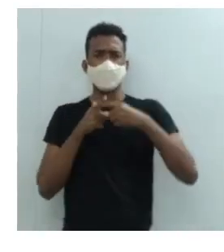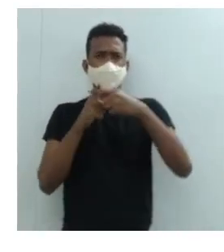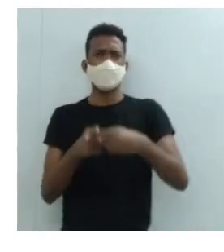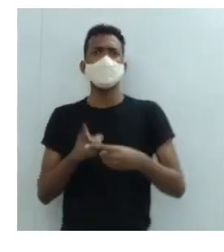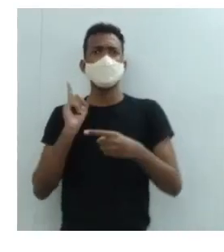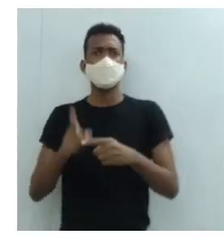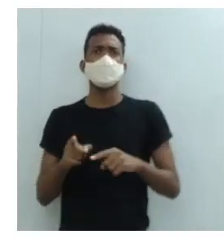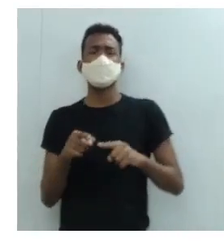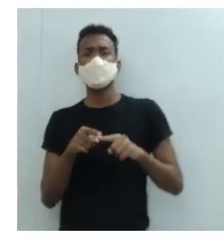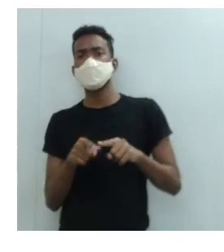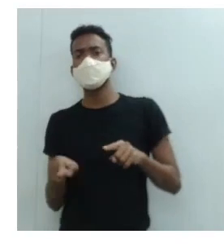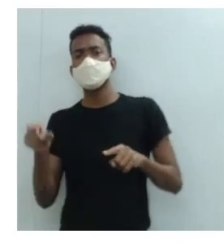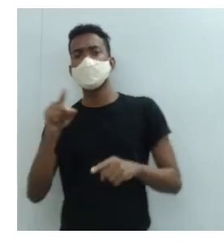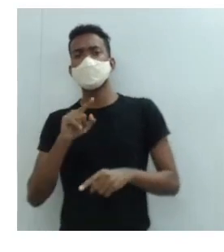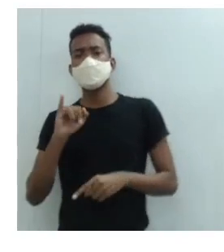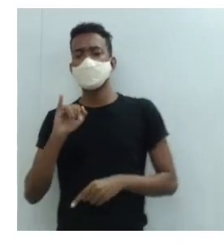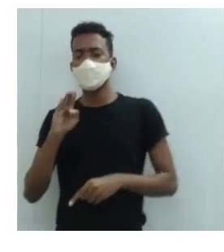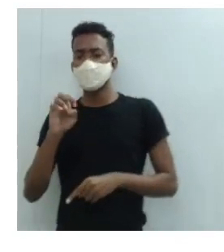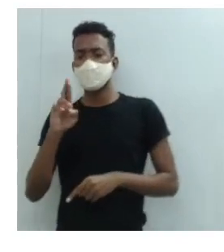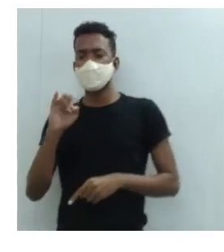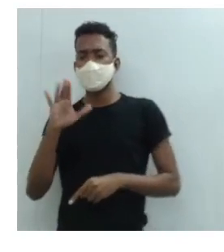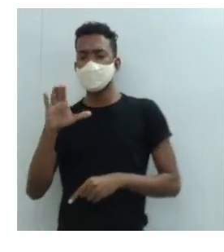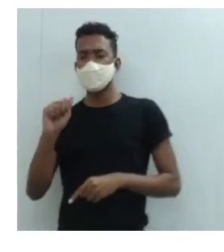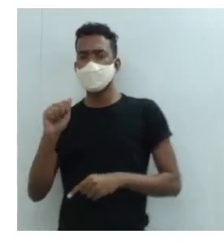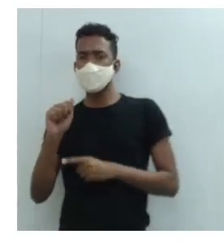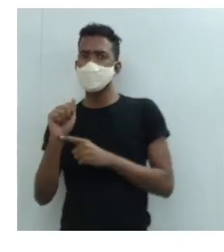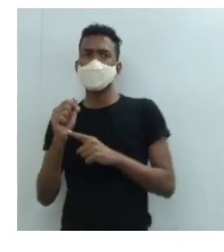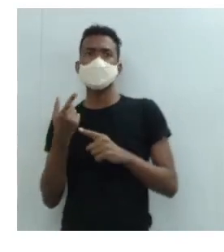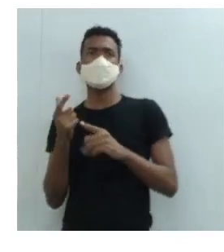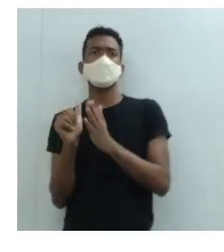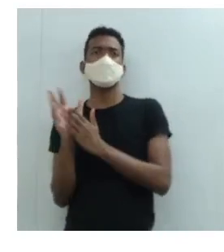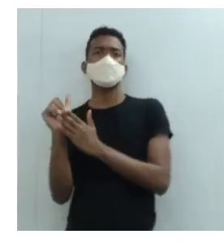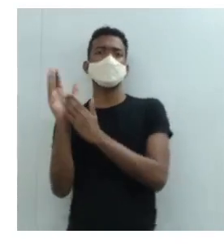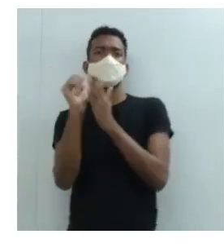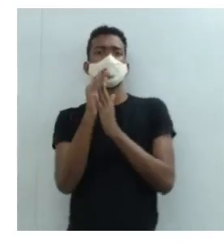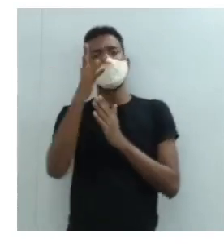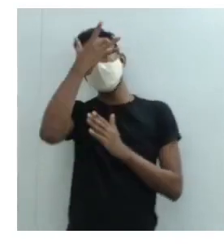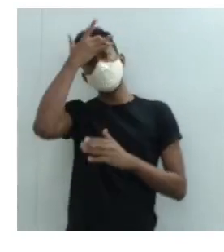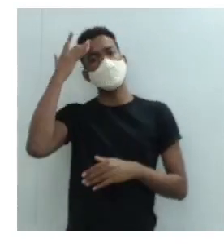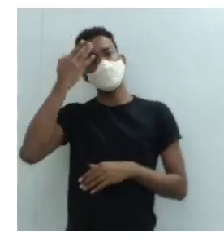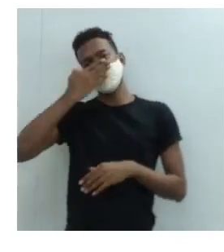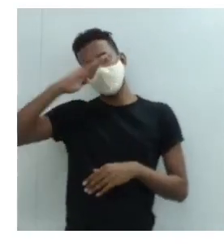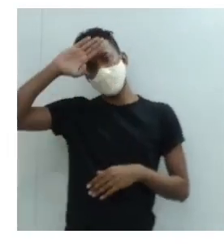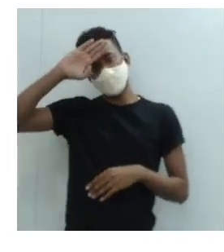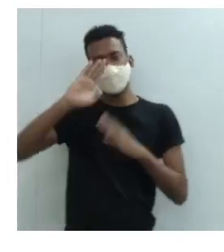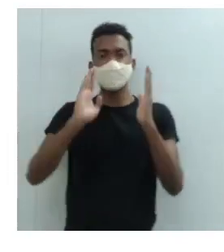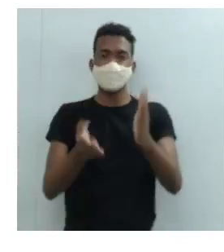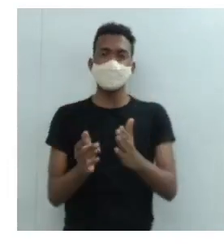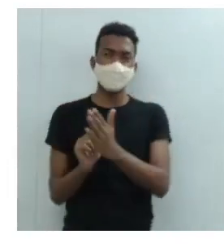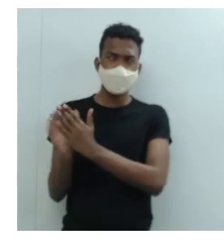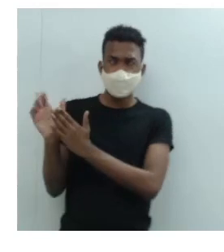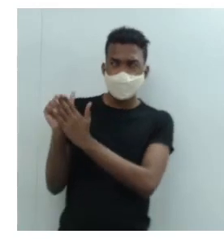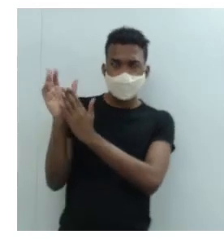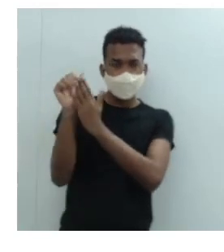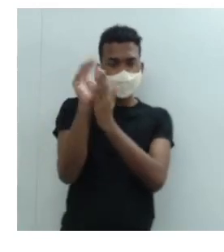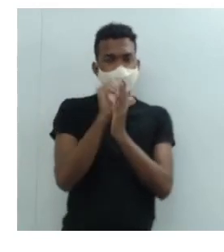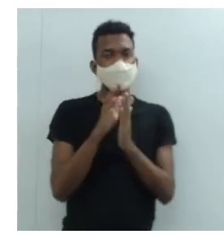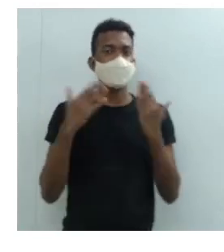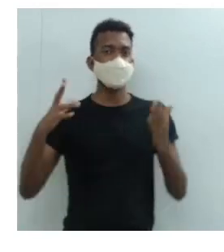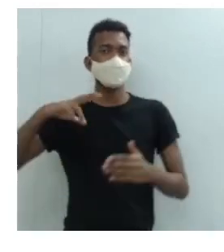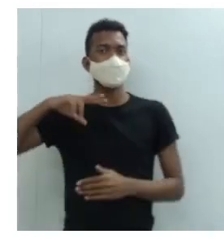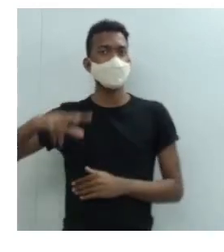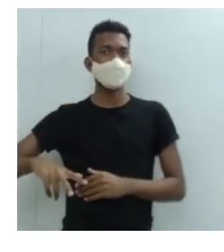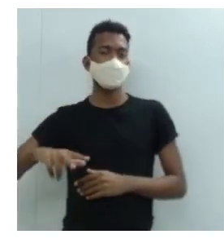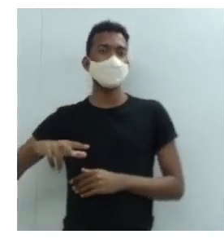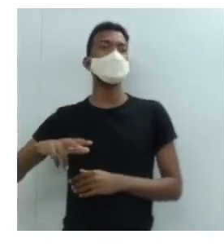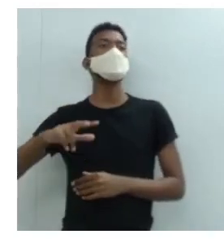Ibérica, com o objetivo de expulsar quem? Os muçulmanos. Então, Portugal, então